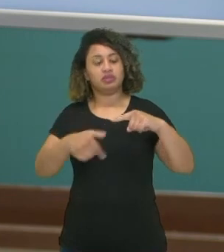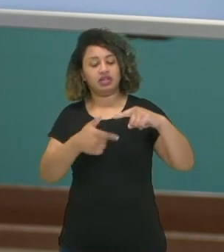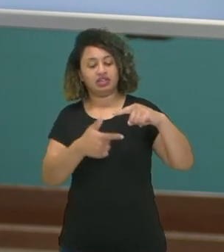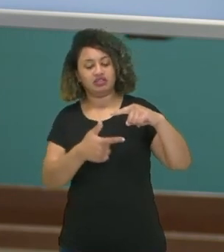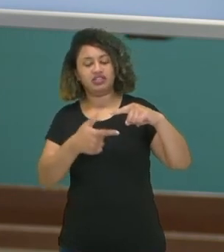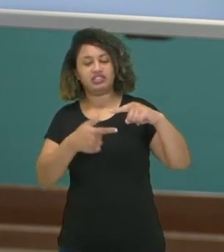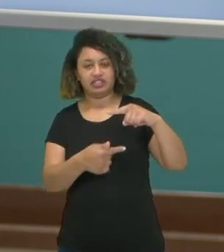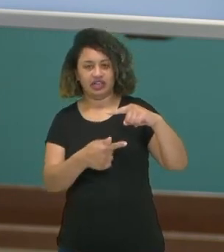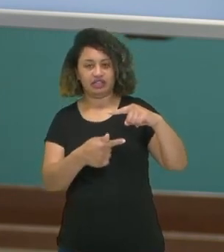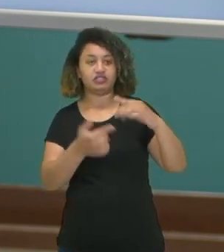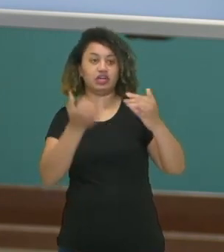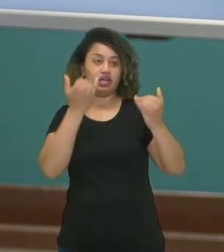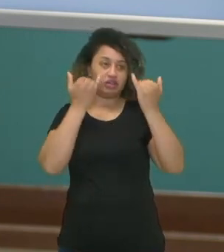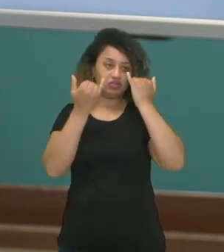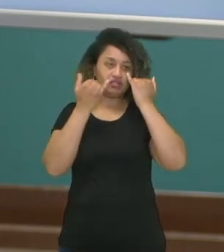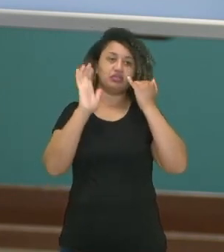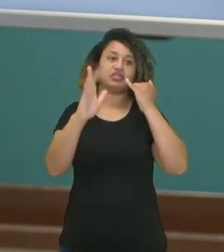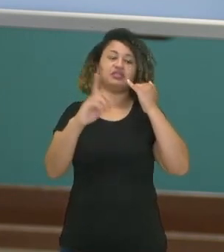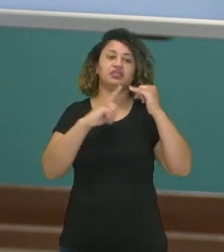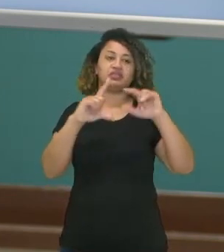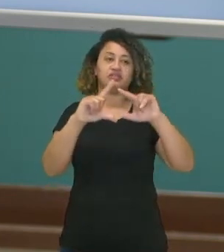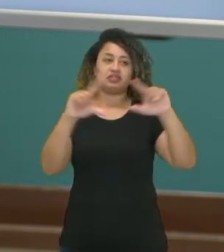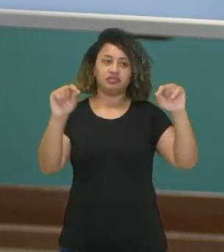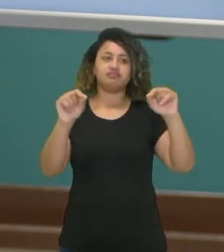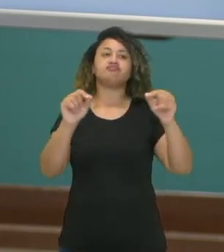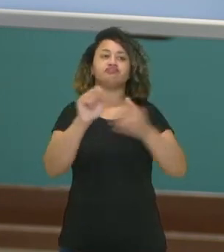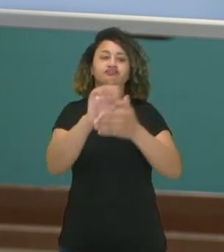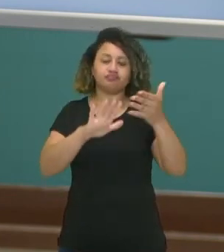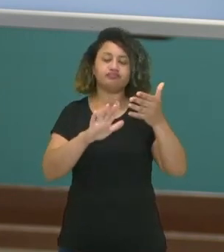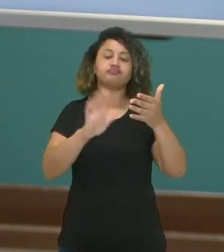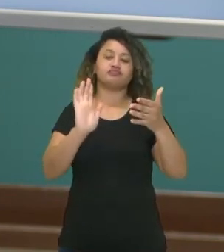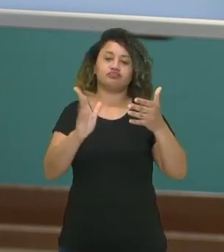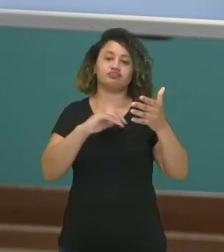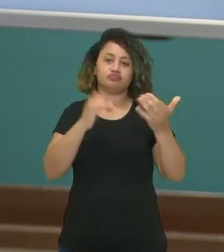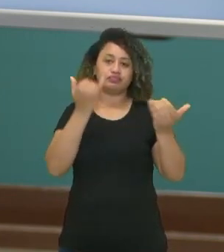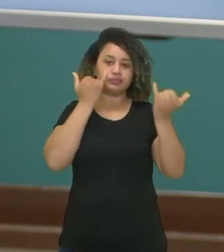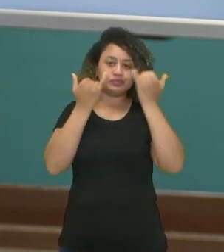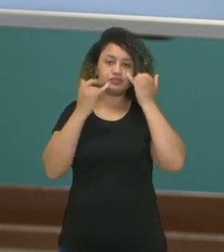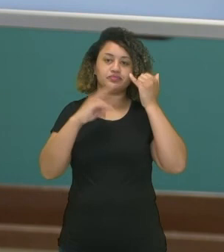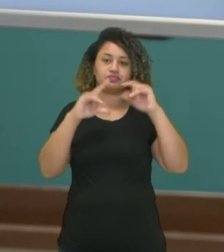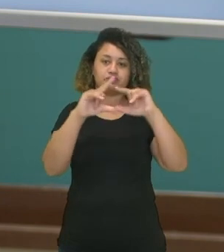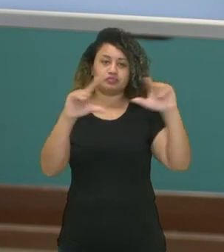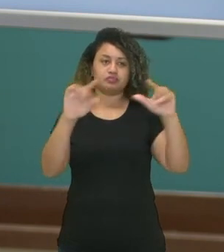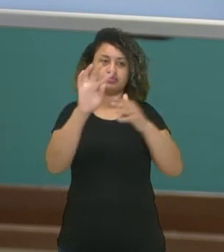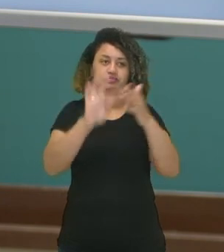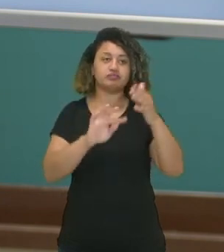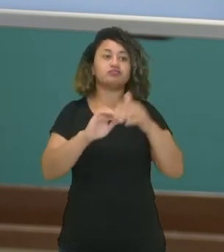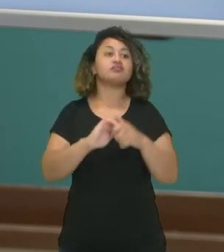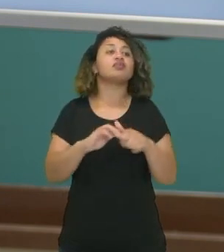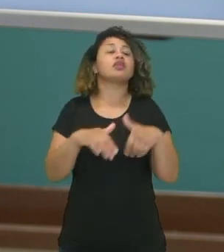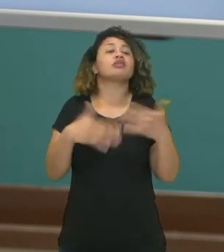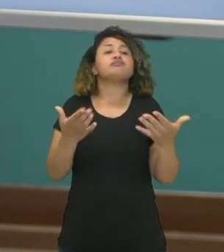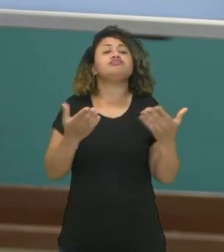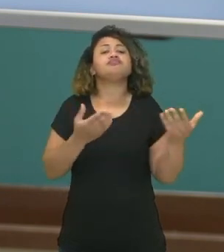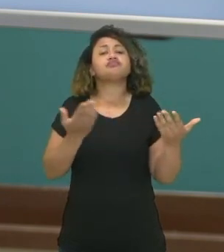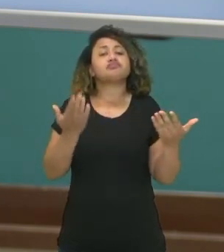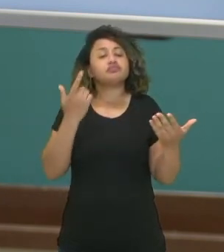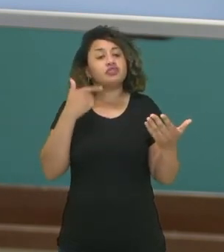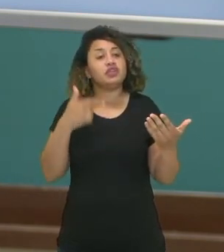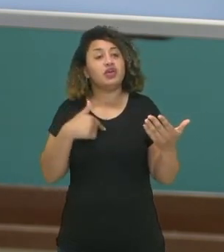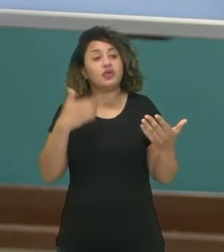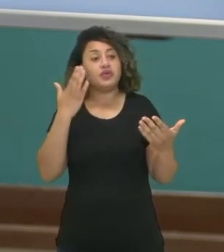que é a informação que o exercício me passou. Veja, como eu sei